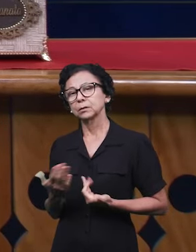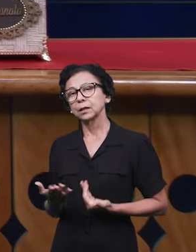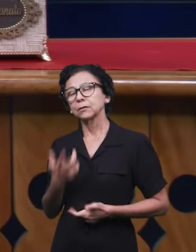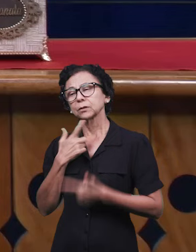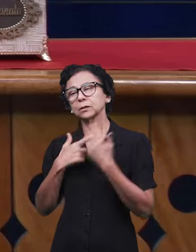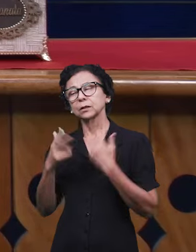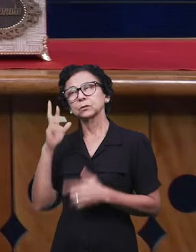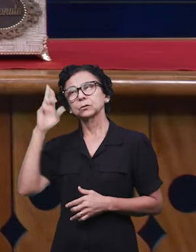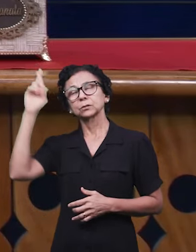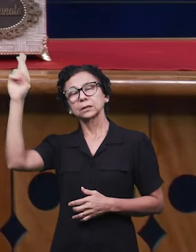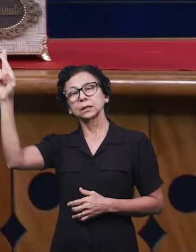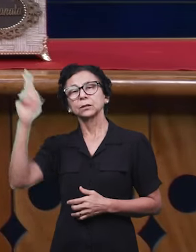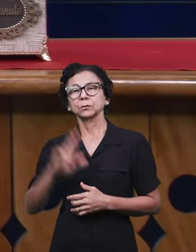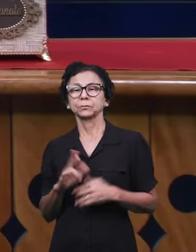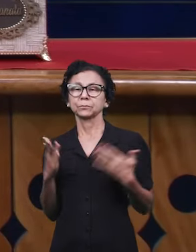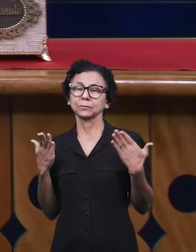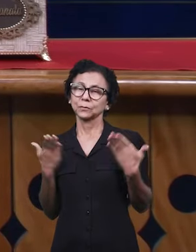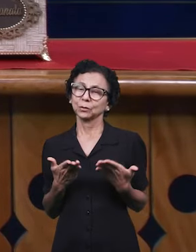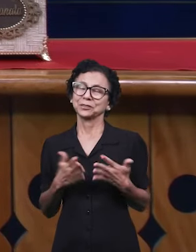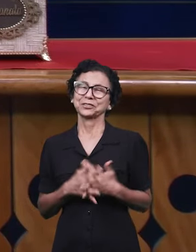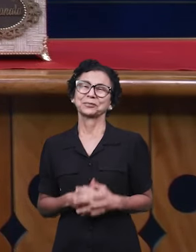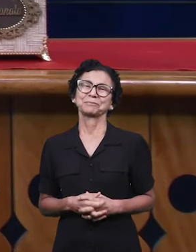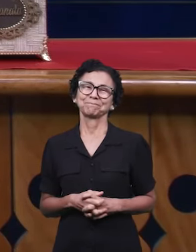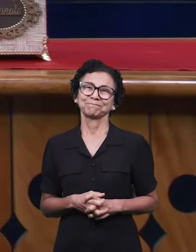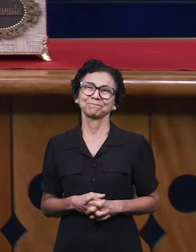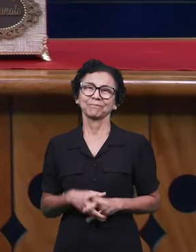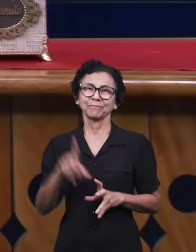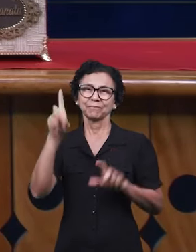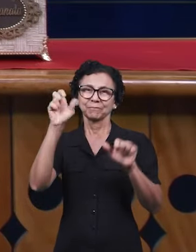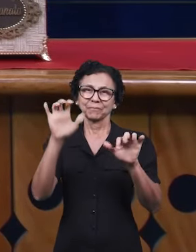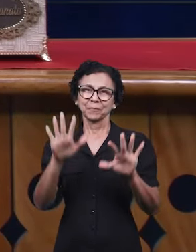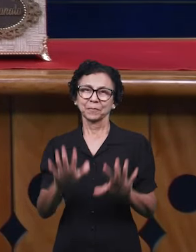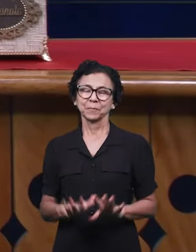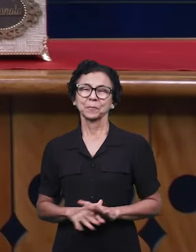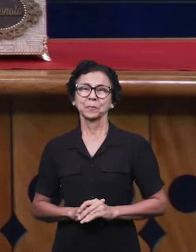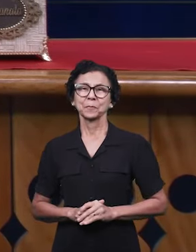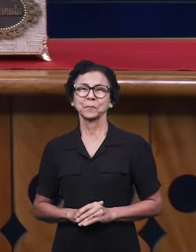daquilo que é a vontade do Senhor para as nossas vidas hoje. Guarda a palavra. Deus abençoe.